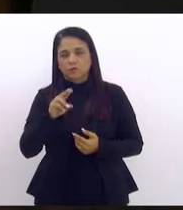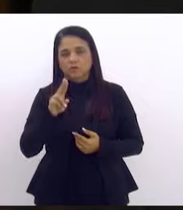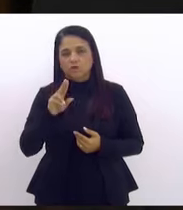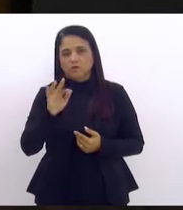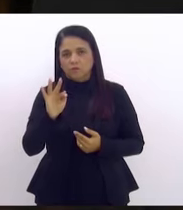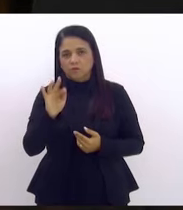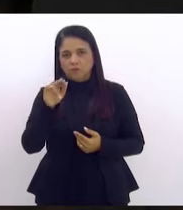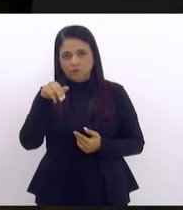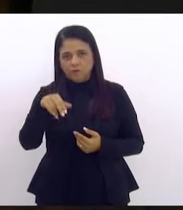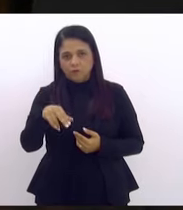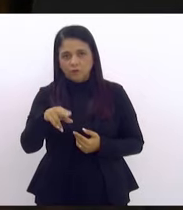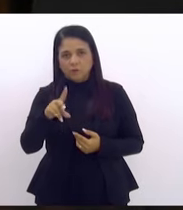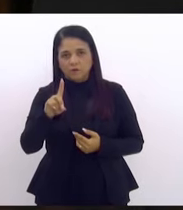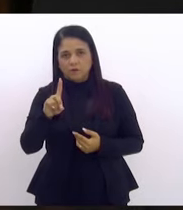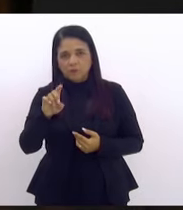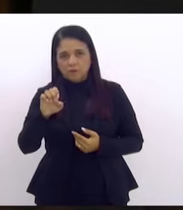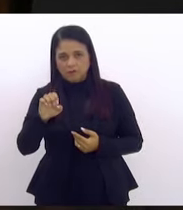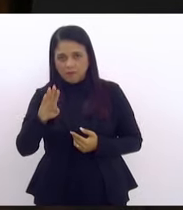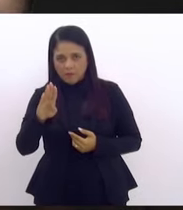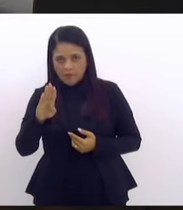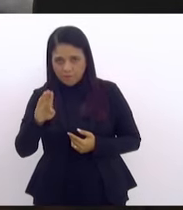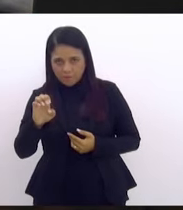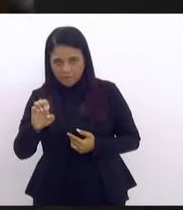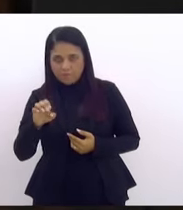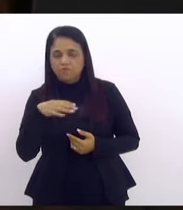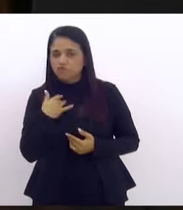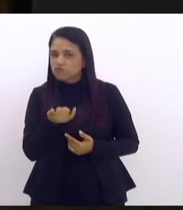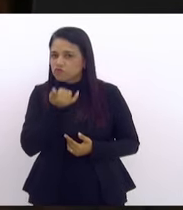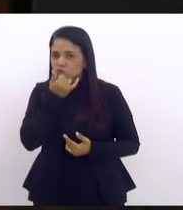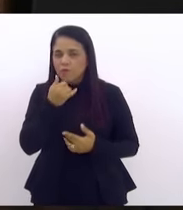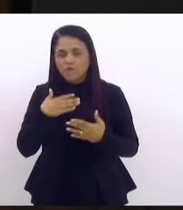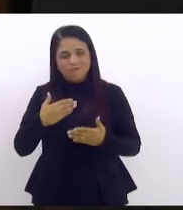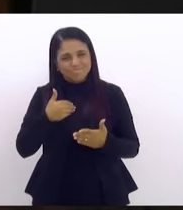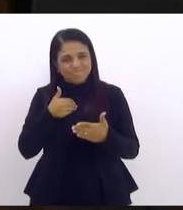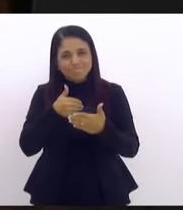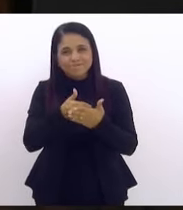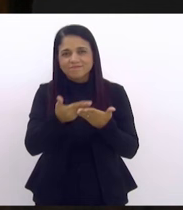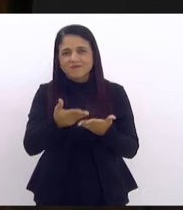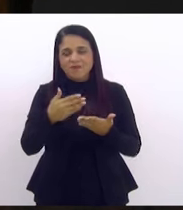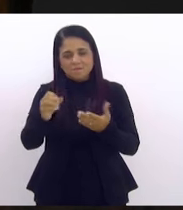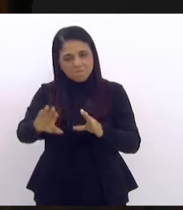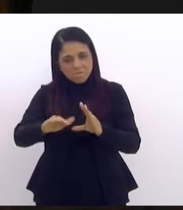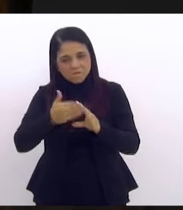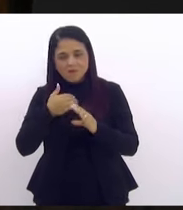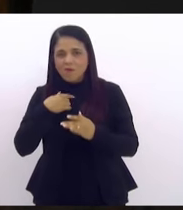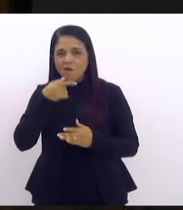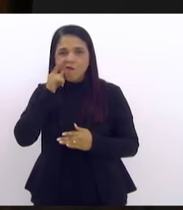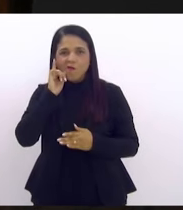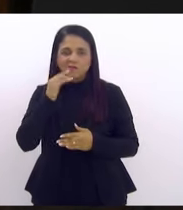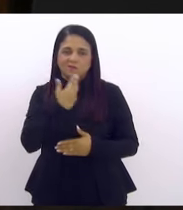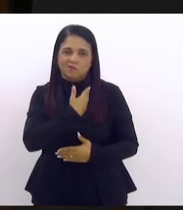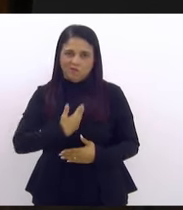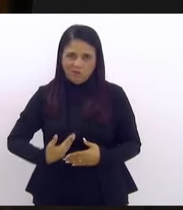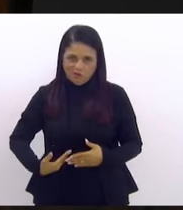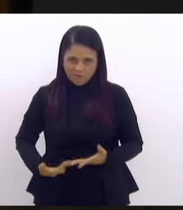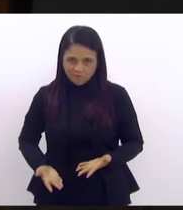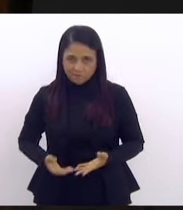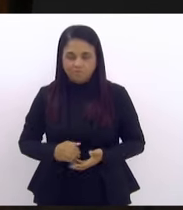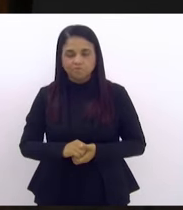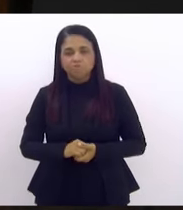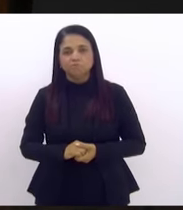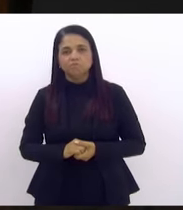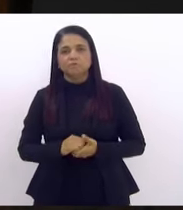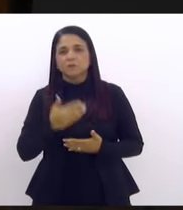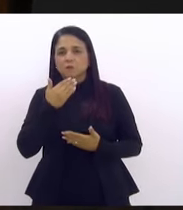Pedir desculpa aí que foi muito em cima da hora, a mensagem do governo só chegou ontem, então a gente